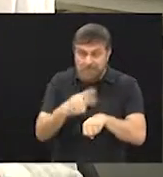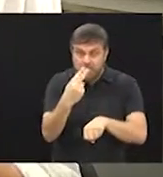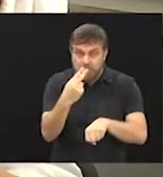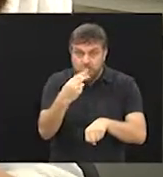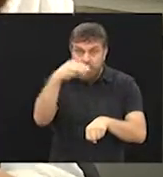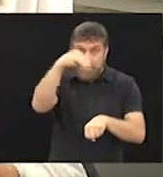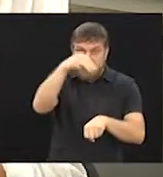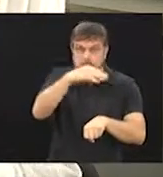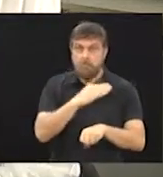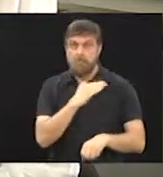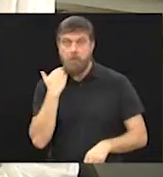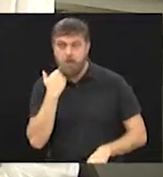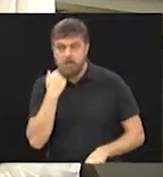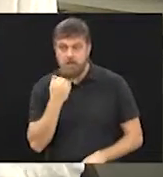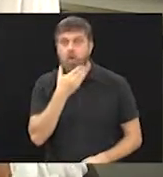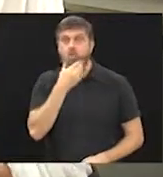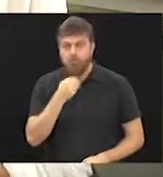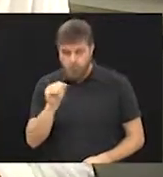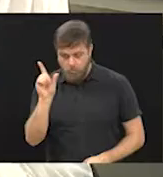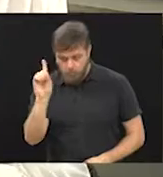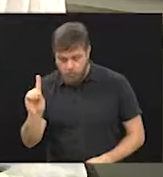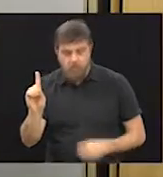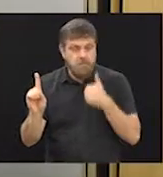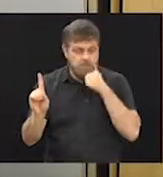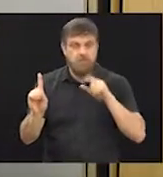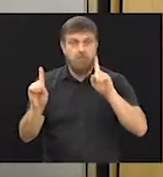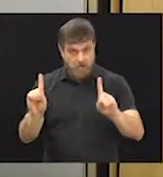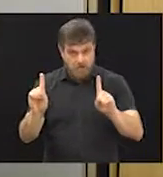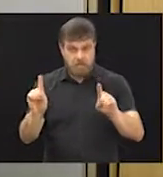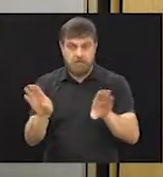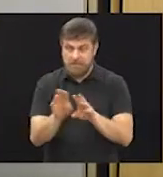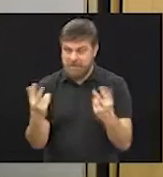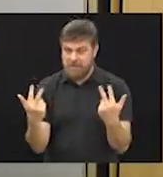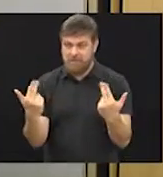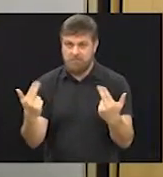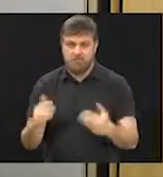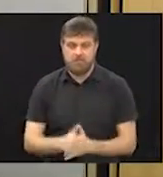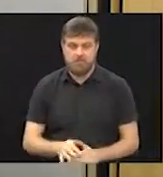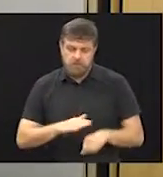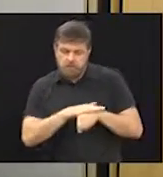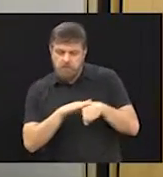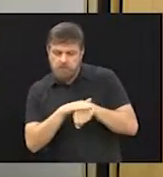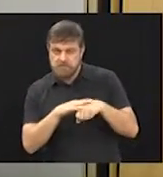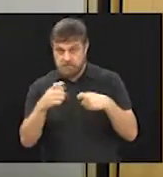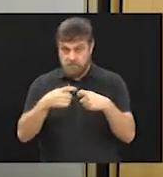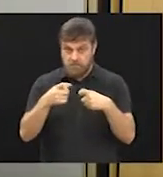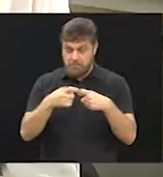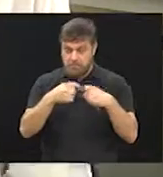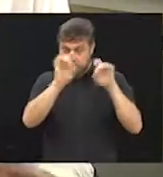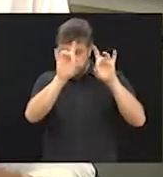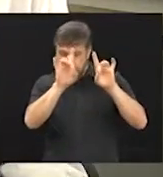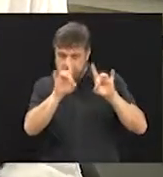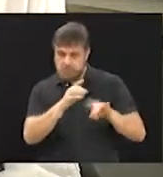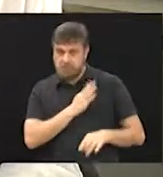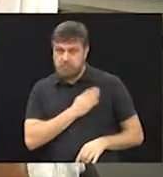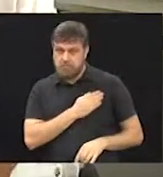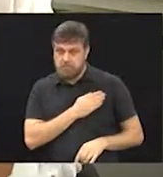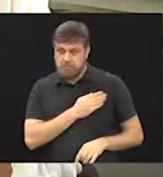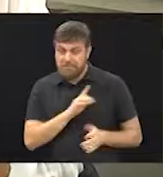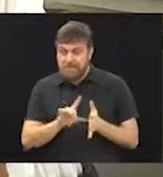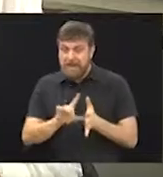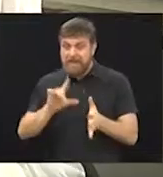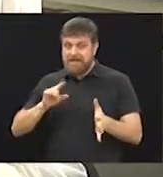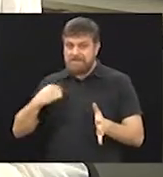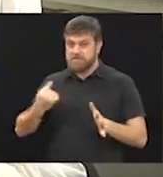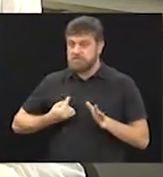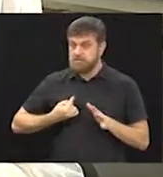minutos, homens e mulheres. Para isso, nós viemos conversar com o cardiologista Gilson Pereira da Silva, mas a gente vai fazer